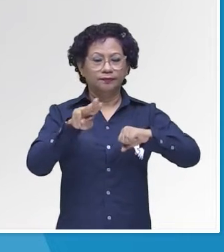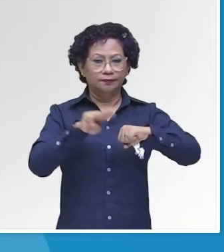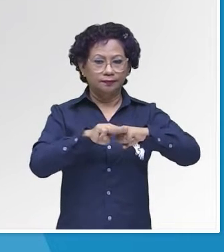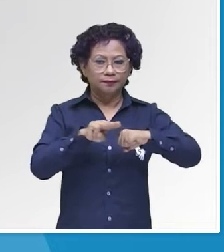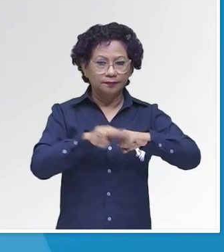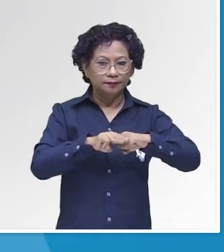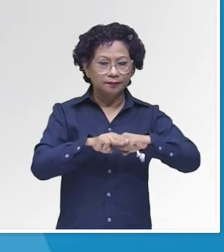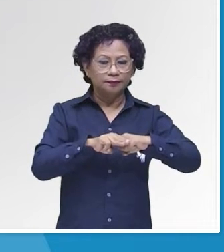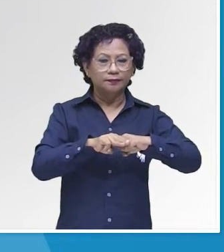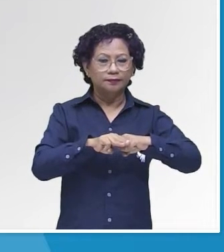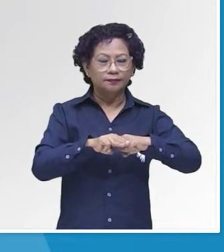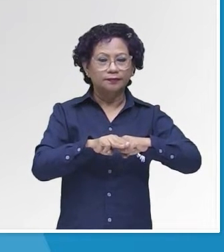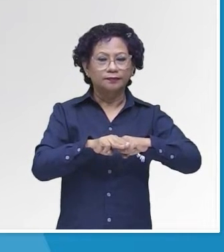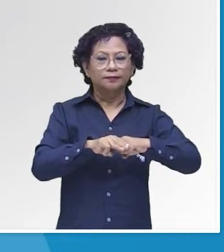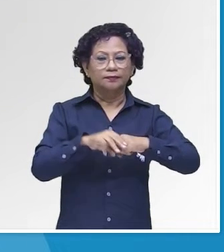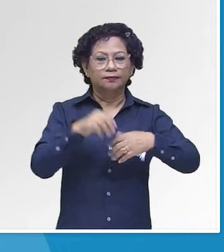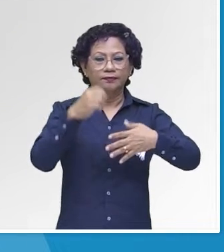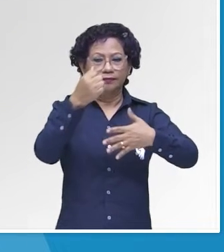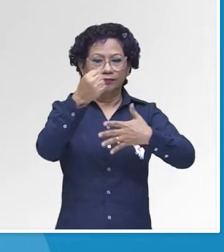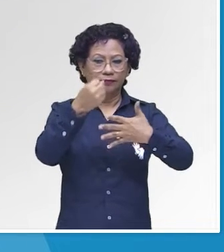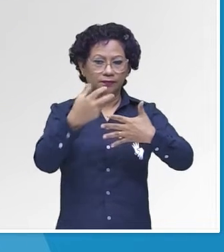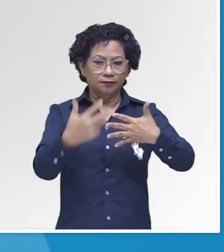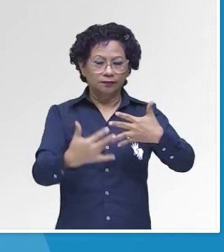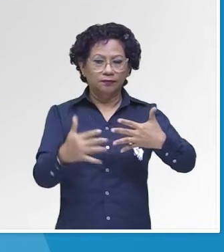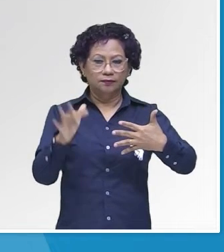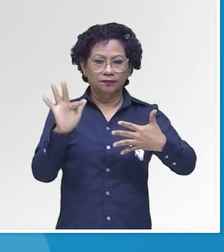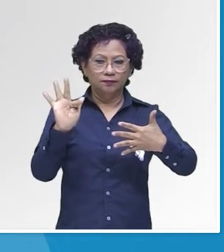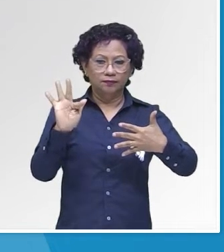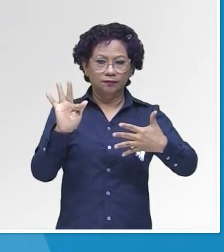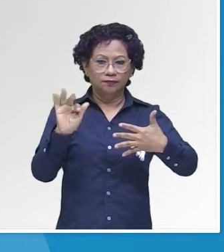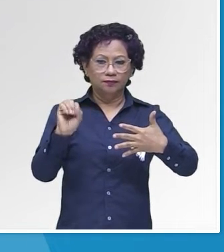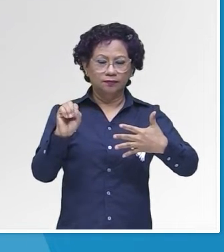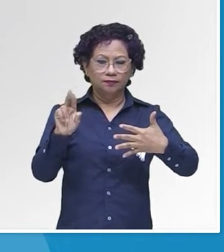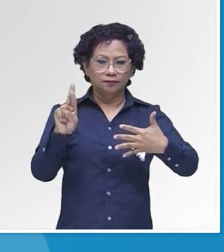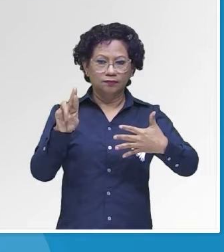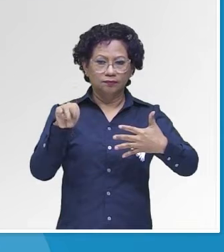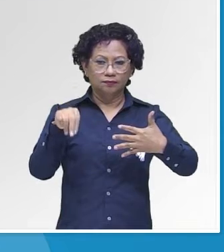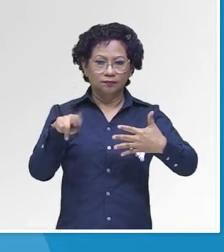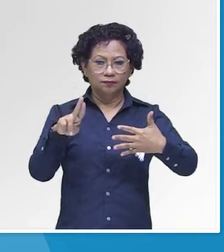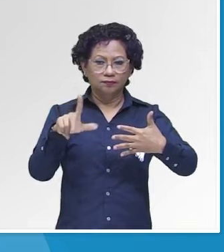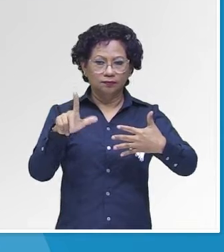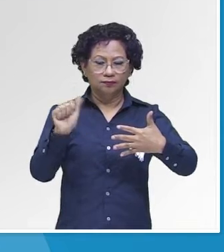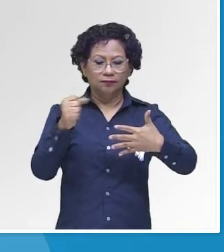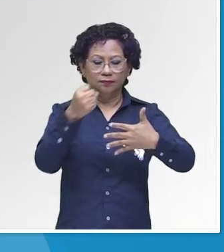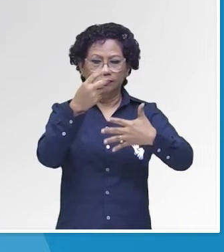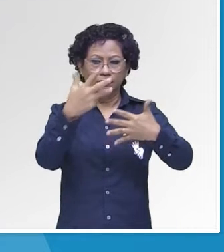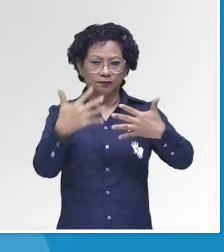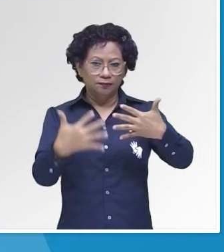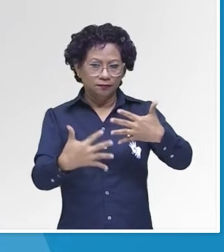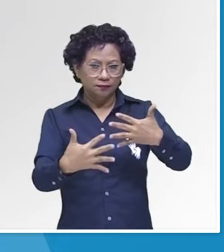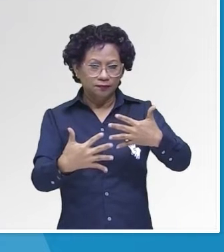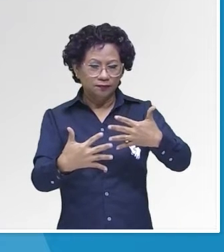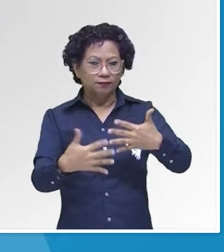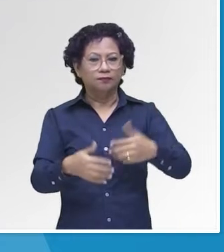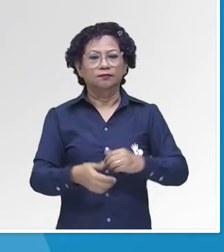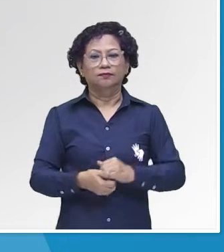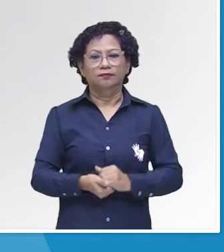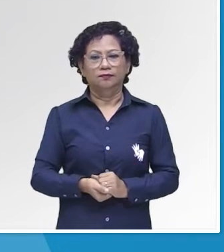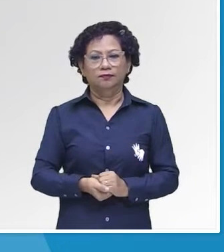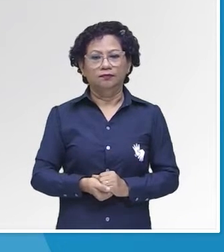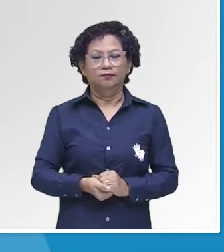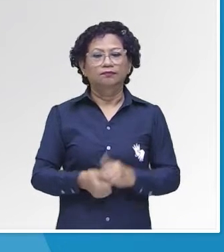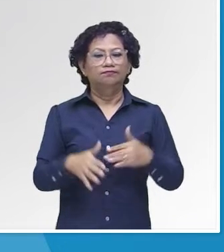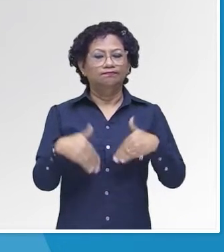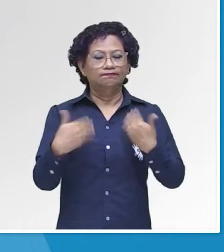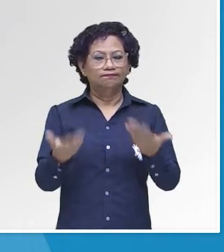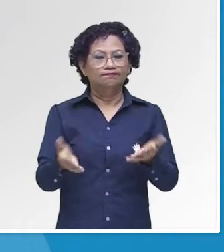trazer uma fórmula, digamos assim, para a média, que se aplica a qualquer situação. Então, a média aritmética